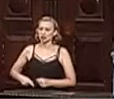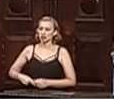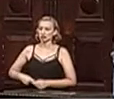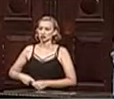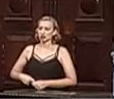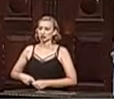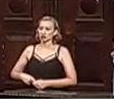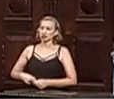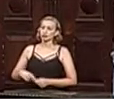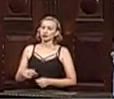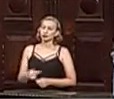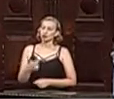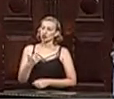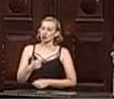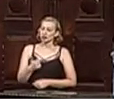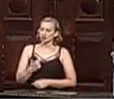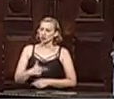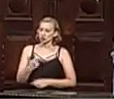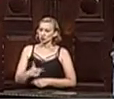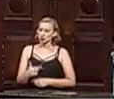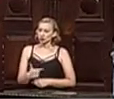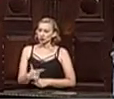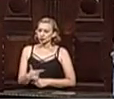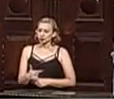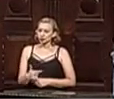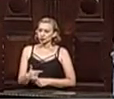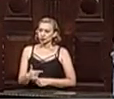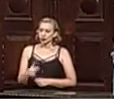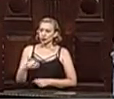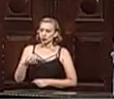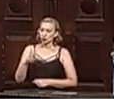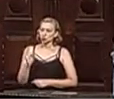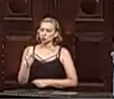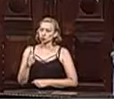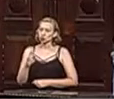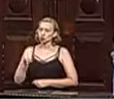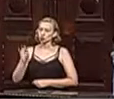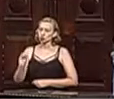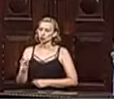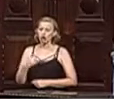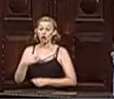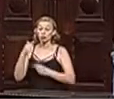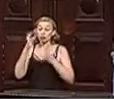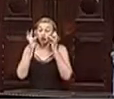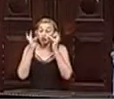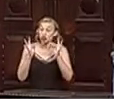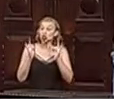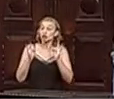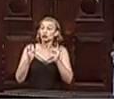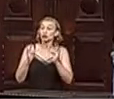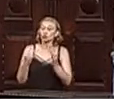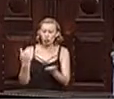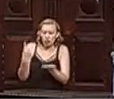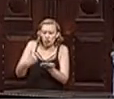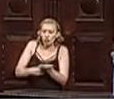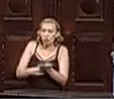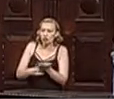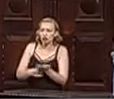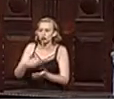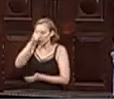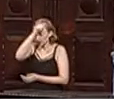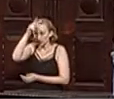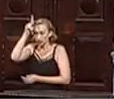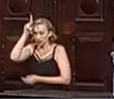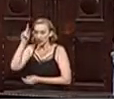longo do segundo turno trabalhando essa questão e sou testemunha do acordo feito pelo prefeito Marcelo